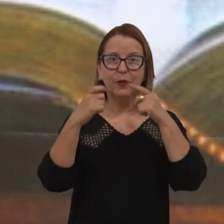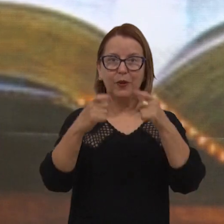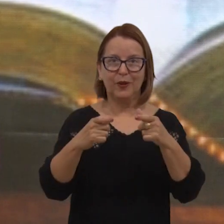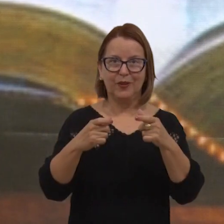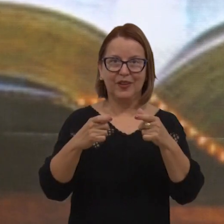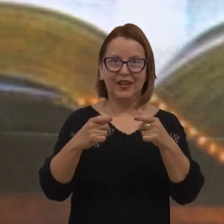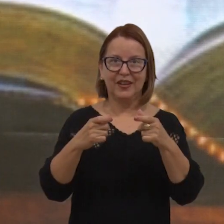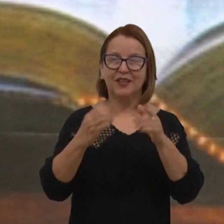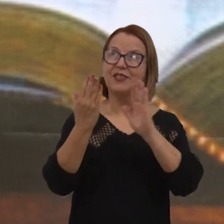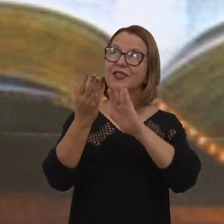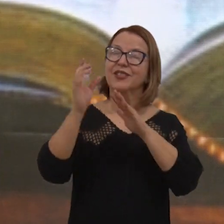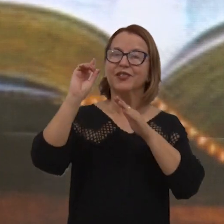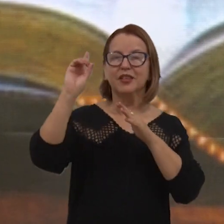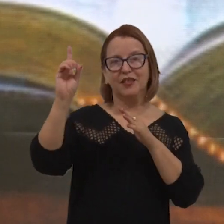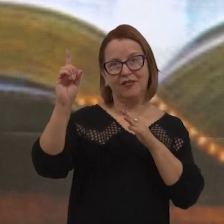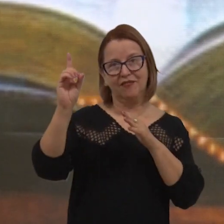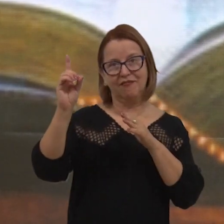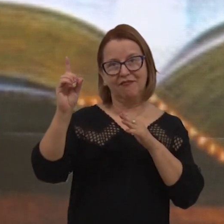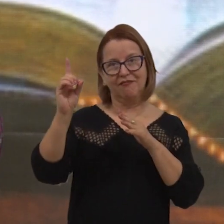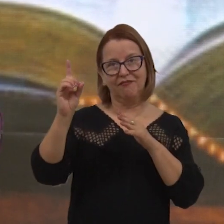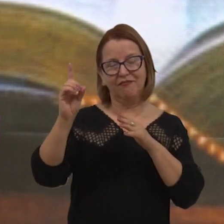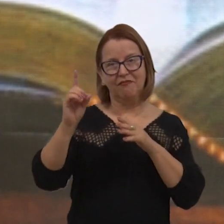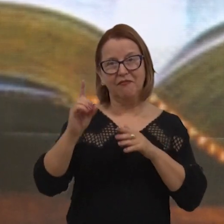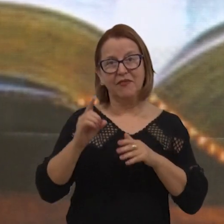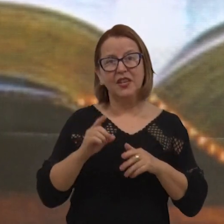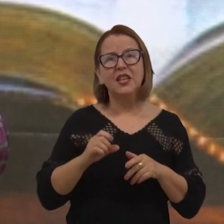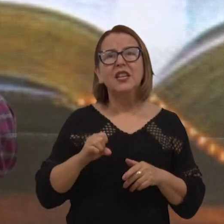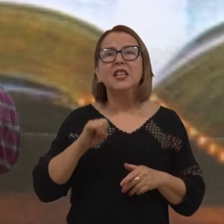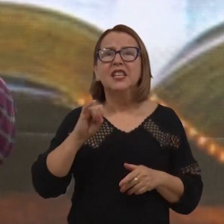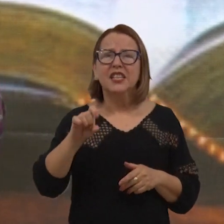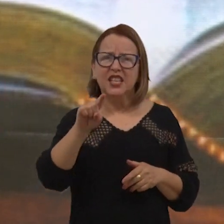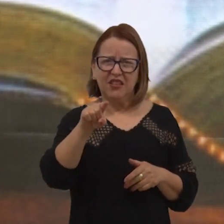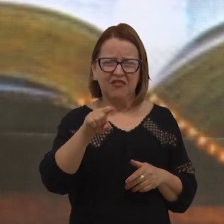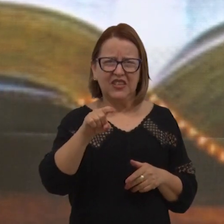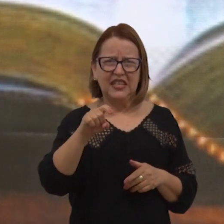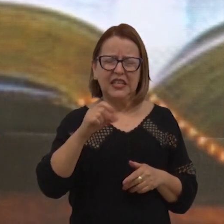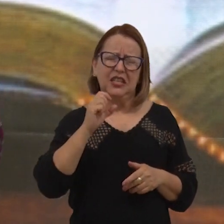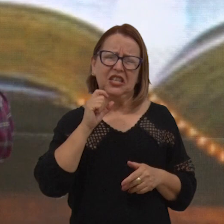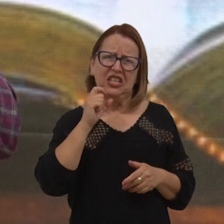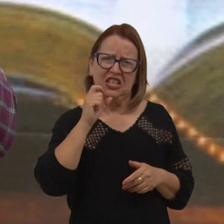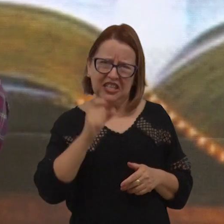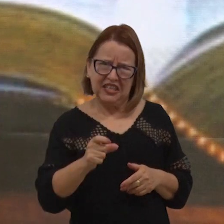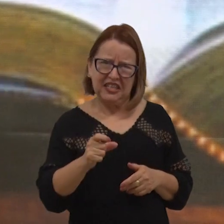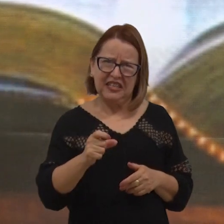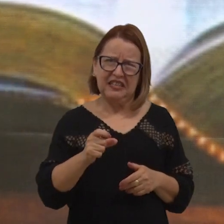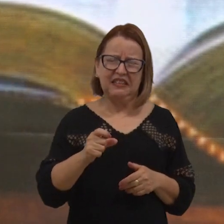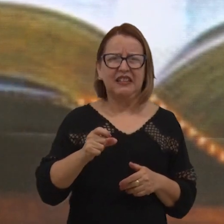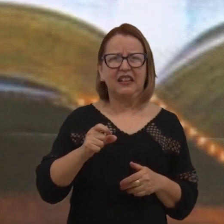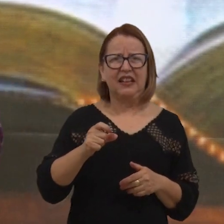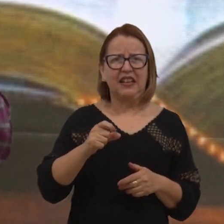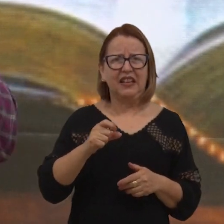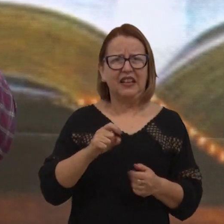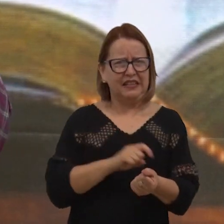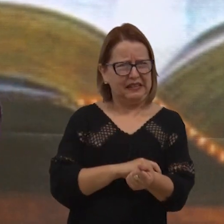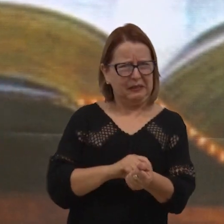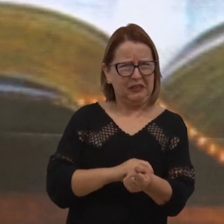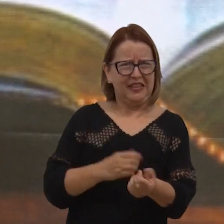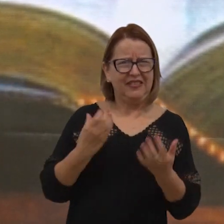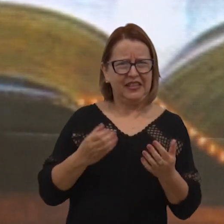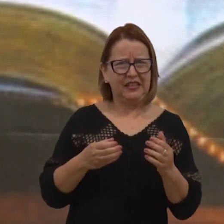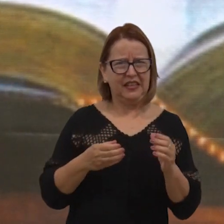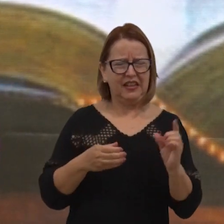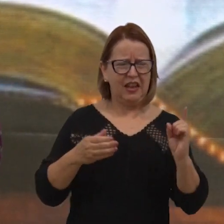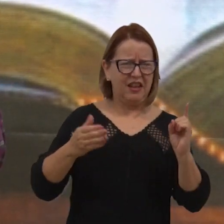colocar isso diante de Deus. O que vai adiantar você ficar bravo, você xingar, você praguejar, você querer bater